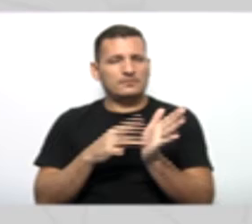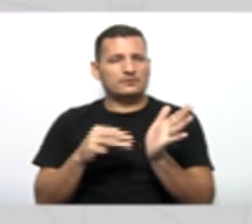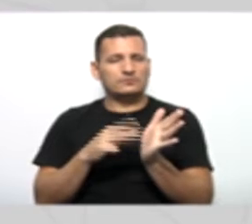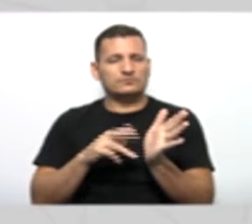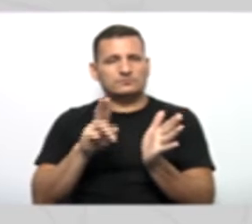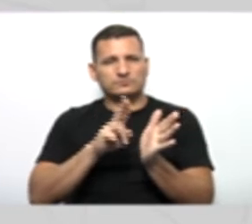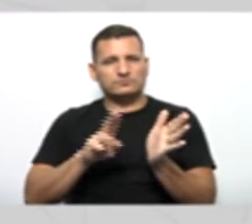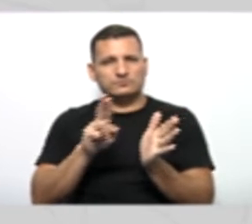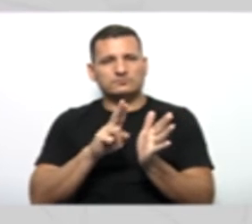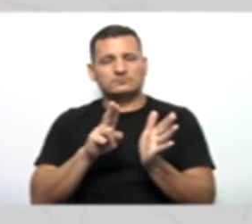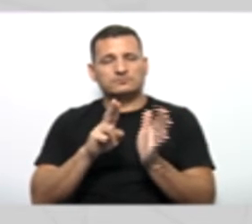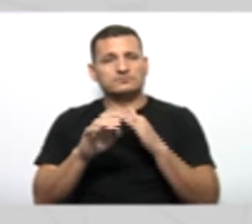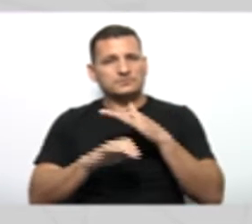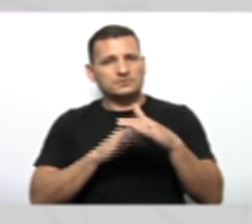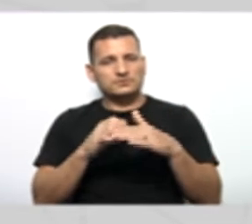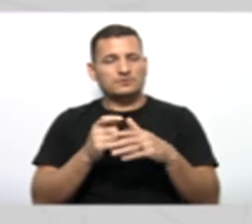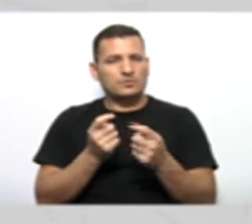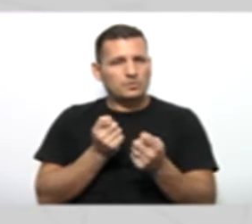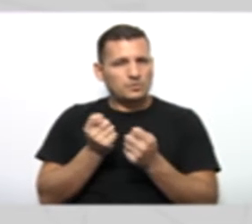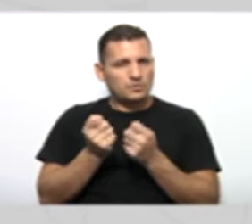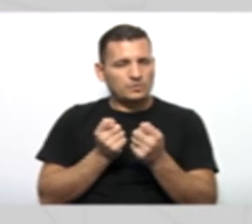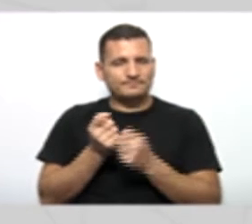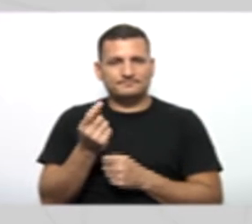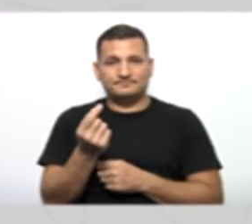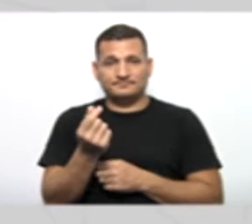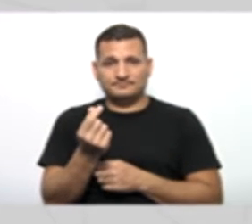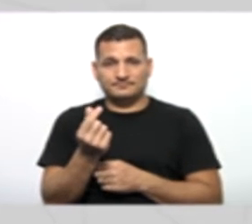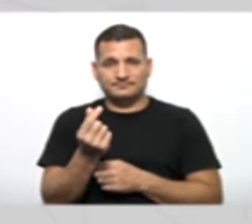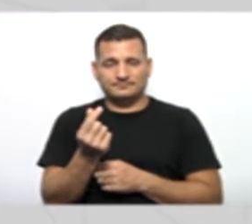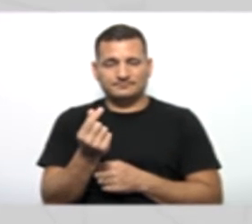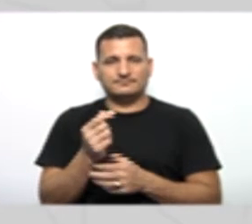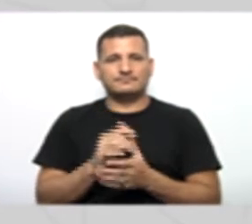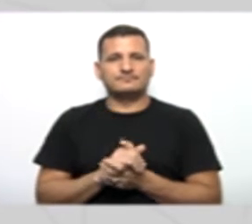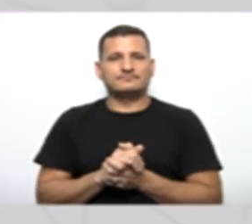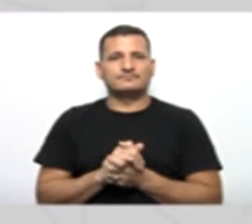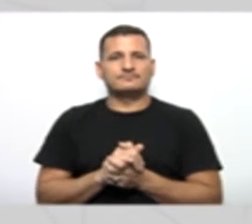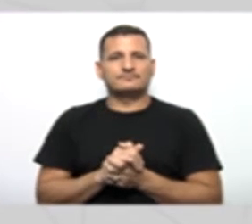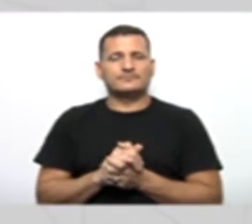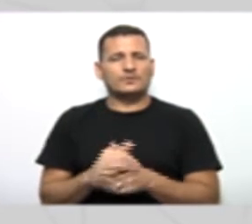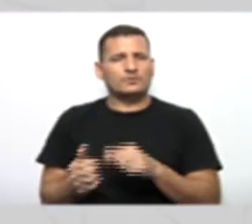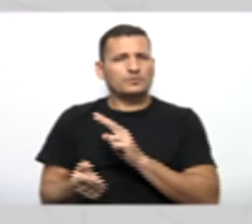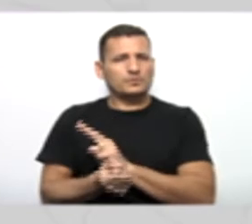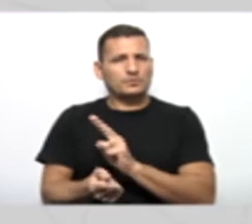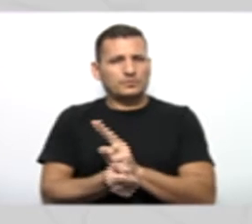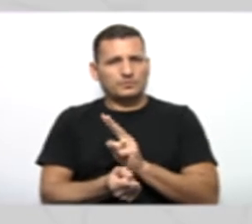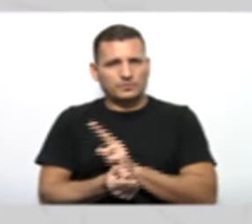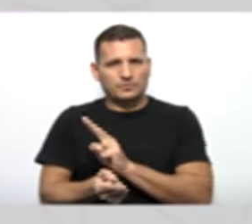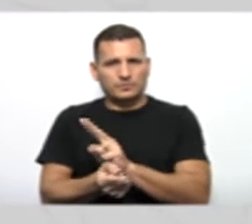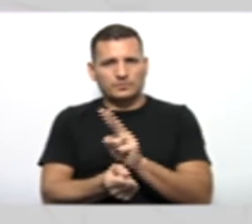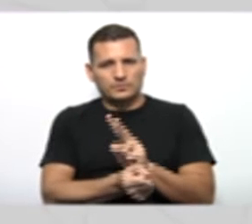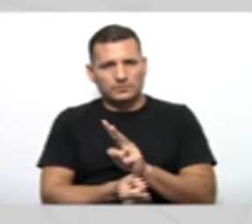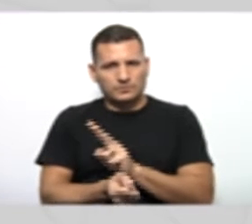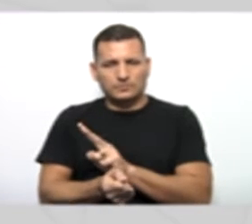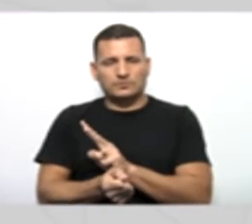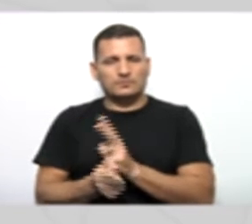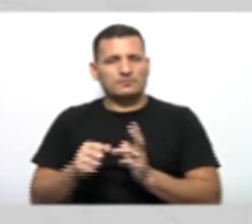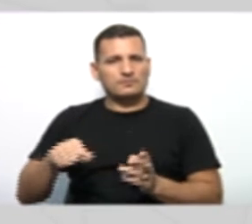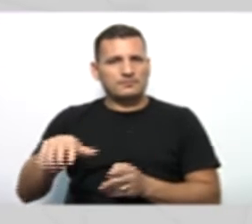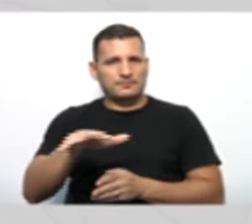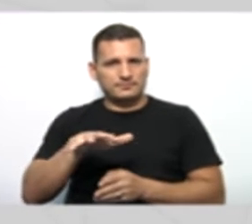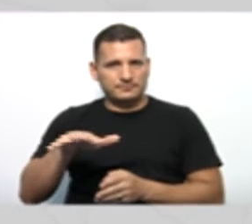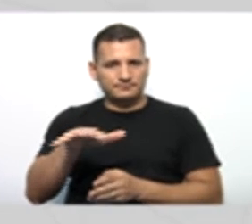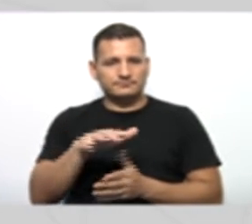para economizar dinheiro com ações voltadas à proteção ambiental.